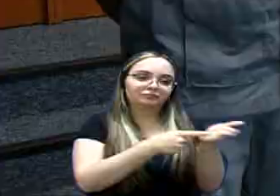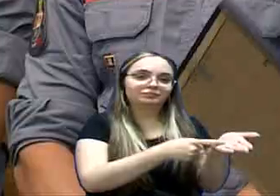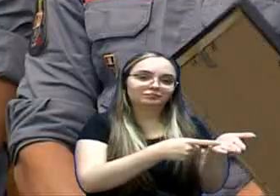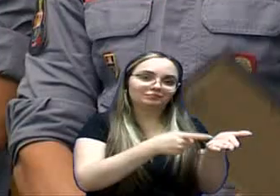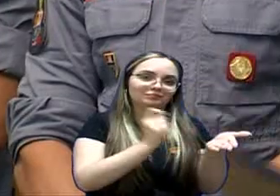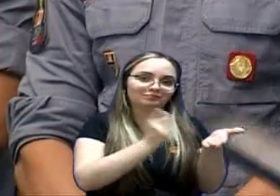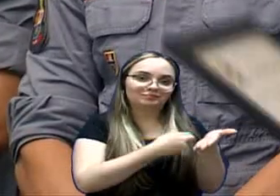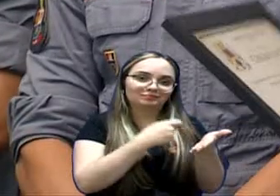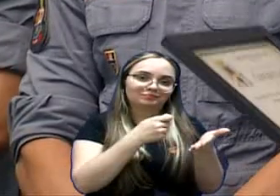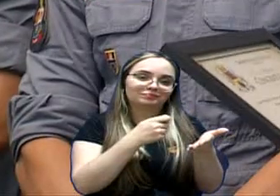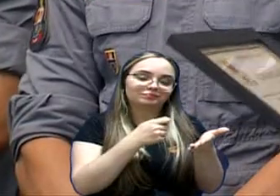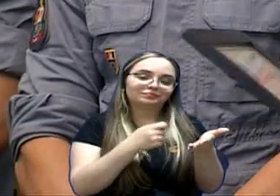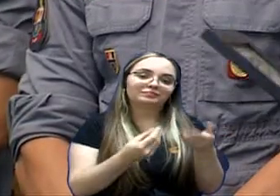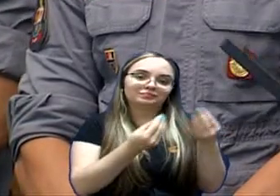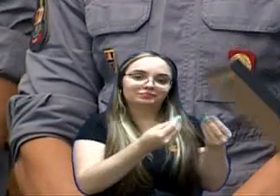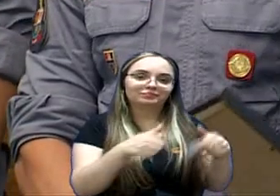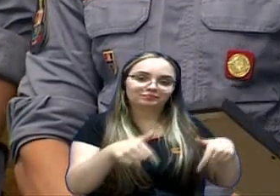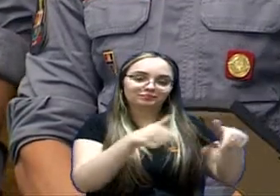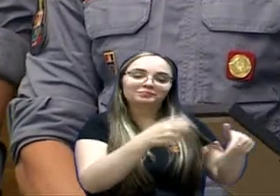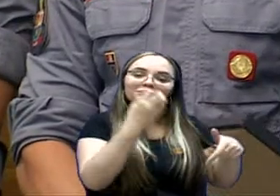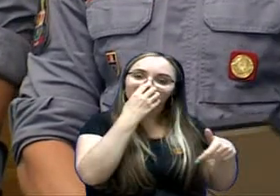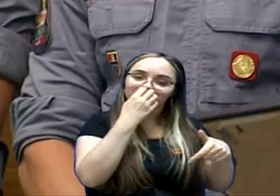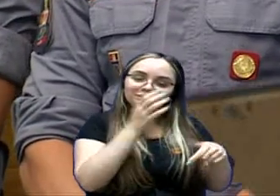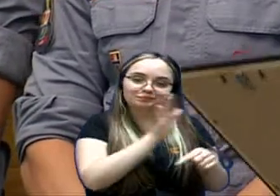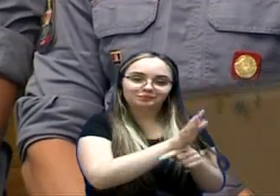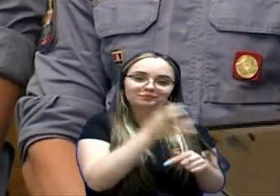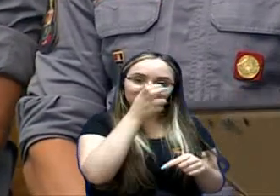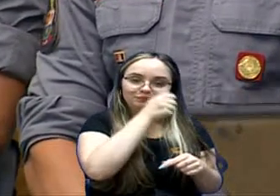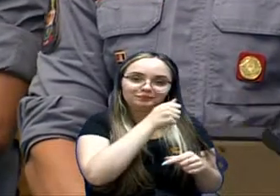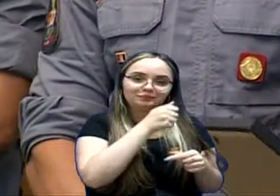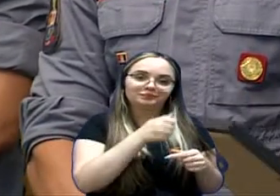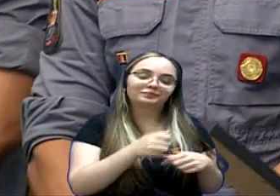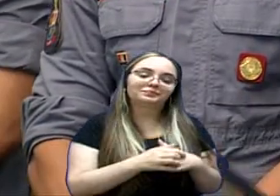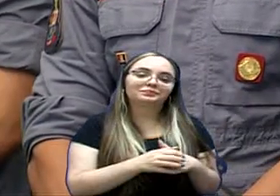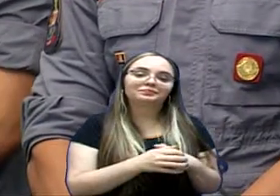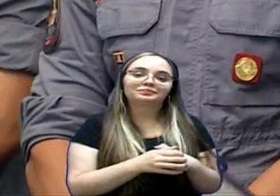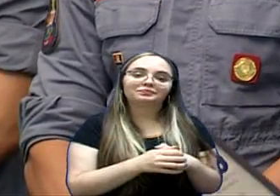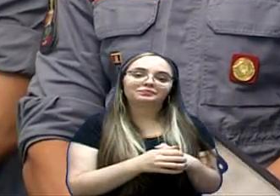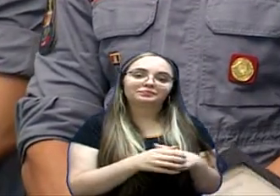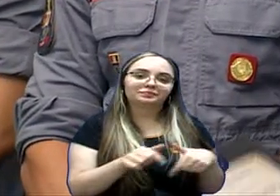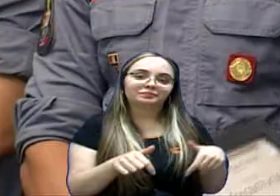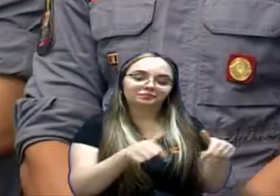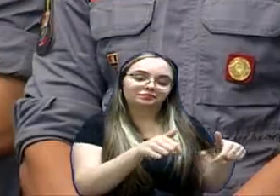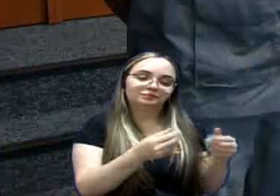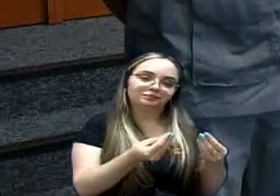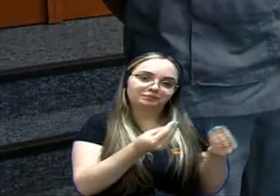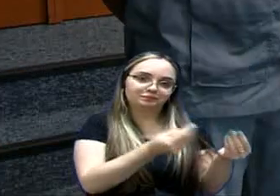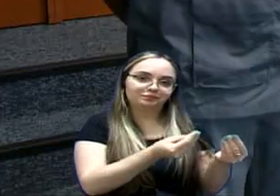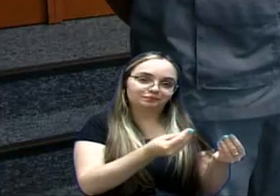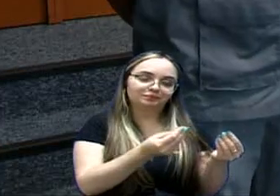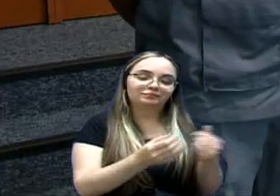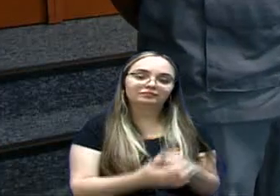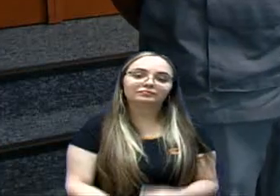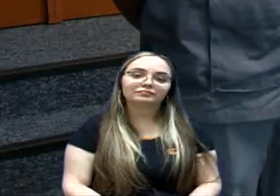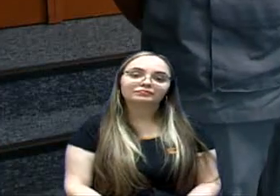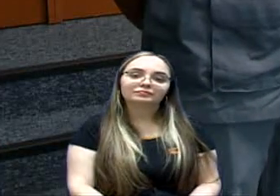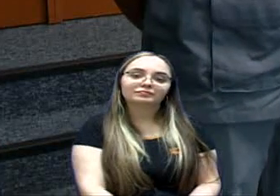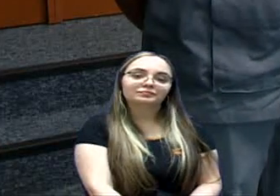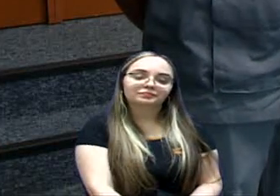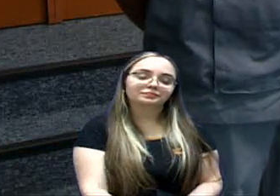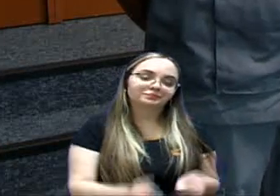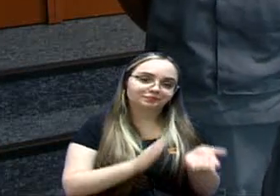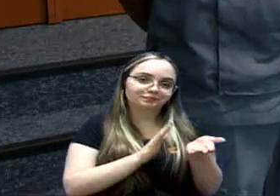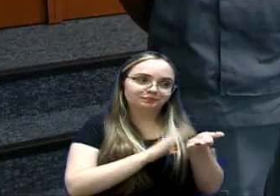Atena, né, pela toda a situação que ocorreu, assinado o vereador autor Fábio Simoa e o presidente desta casa, Cláudio Sorocaba.